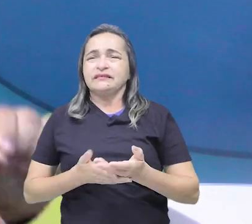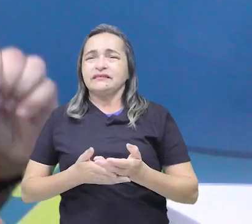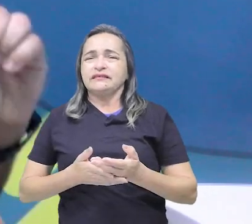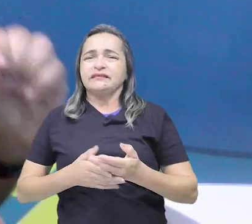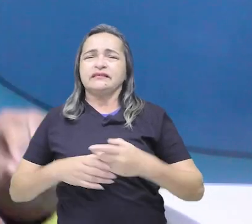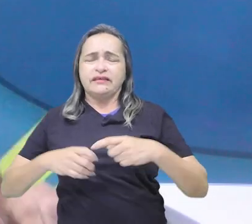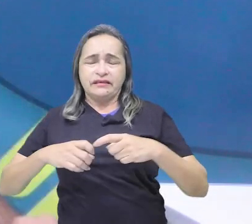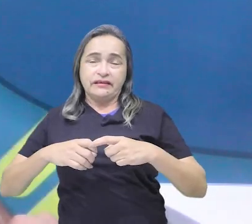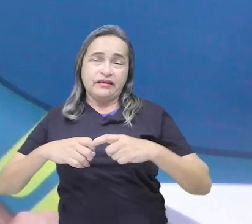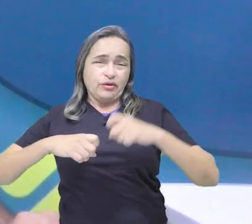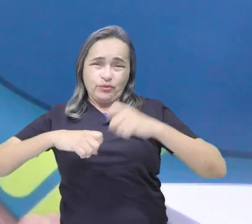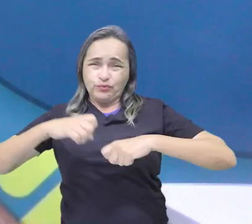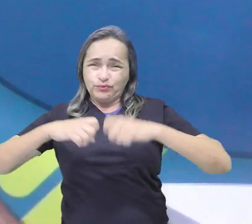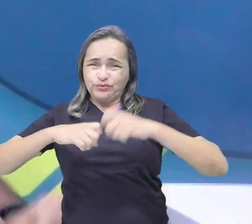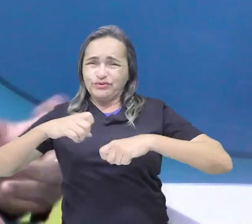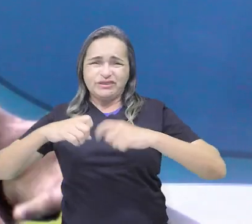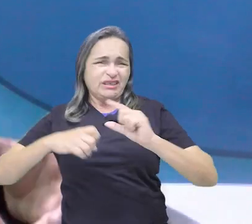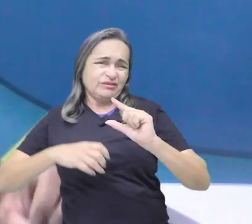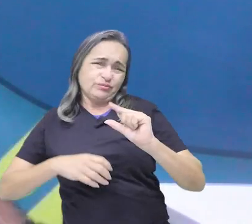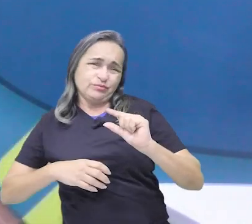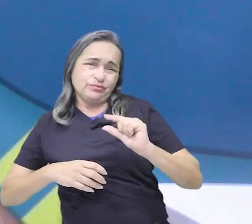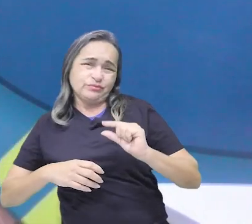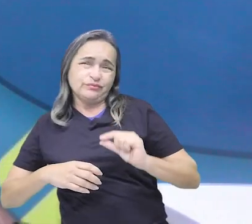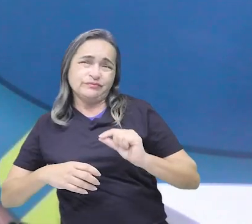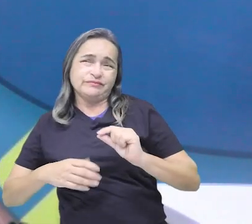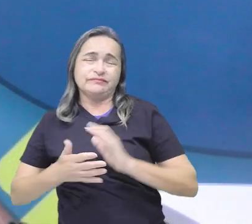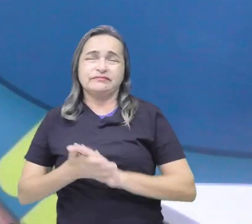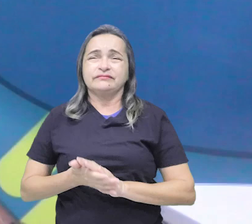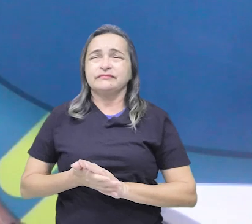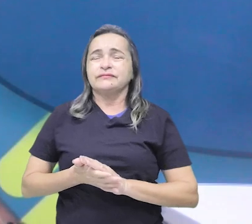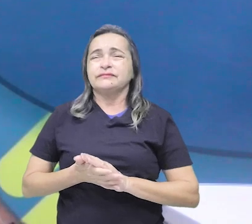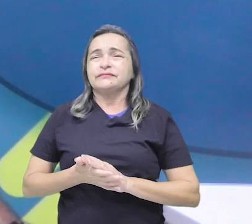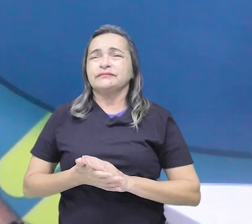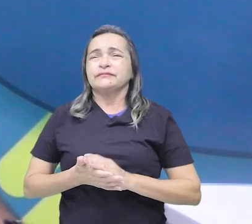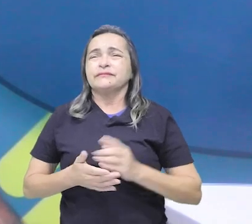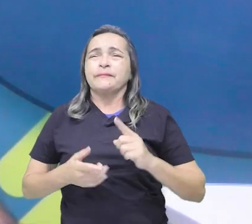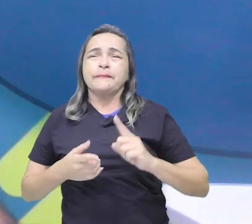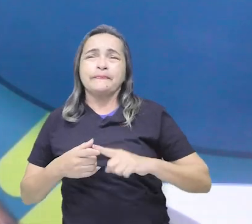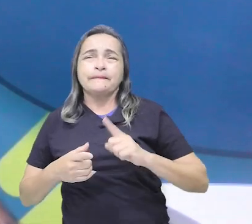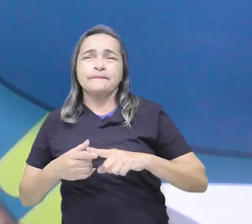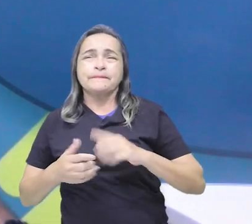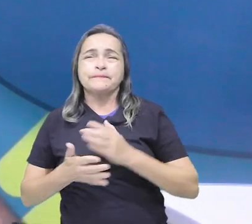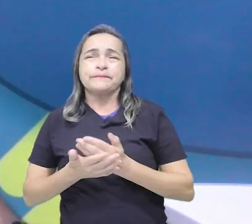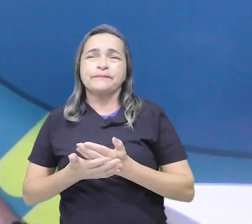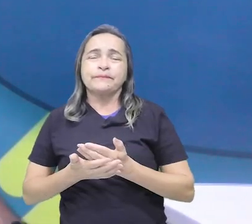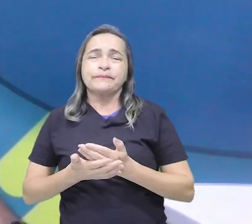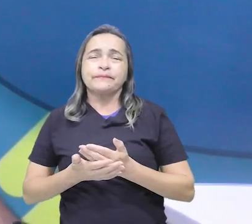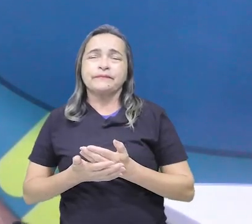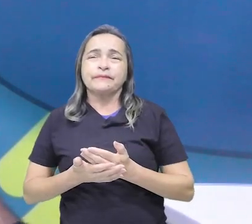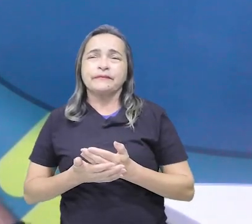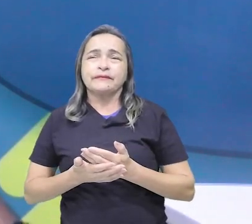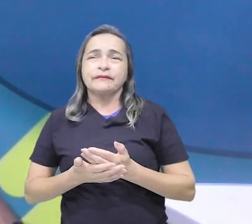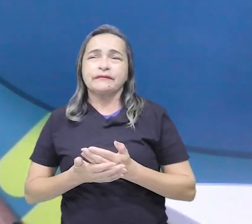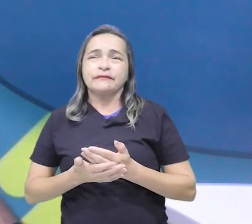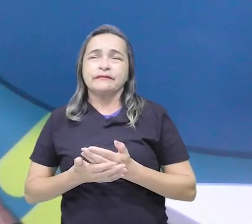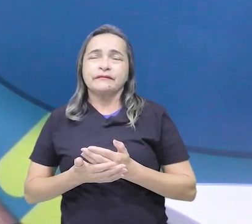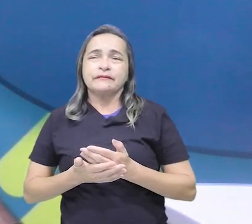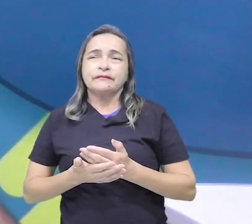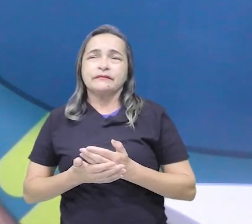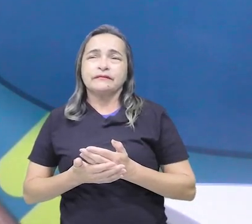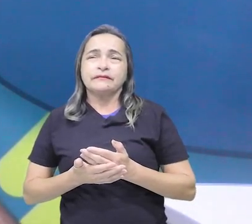disso. Alguns status também que a gente observa no que se refere a disfunções miccionais. Seria